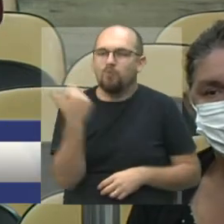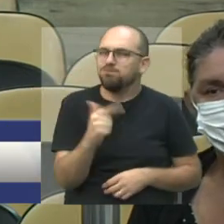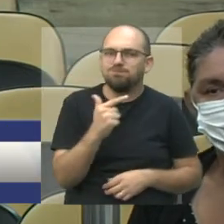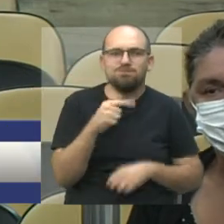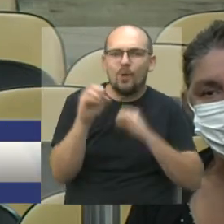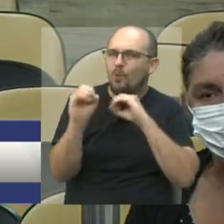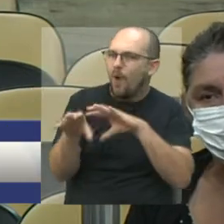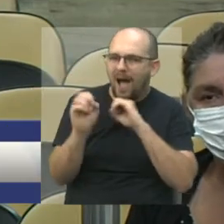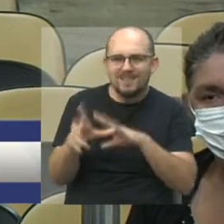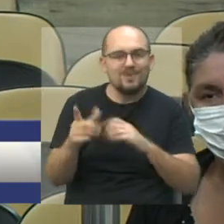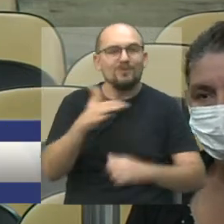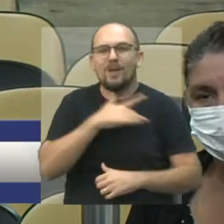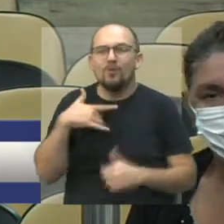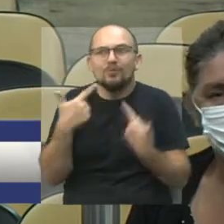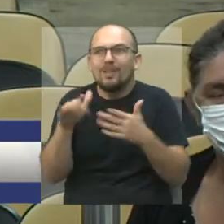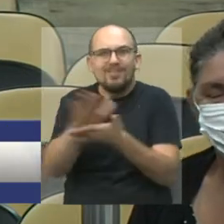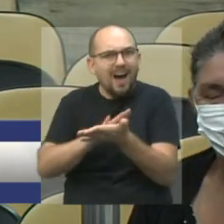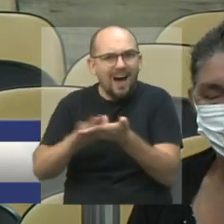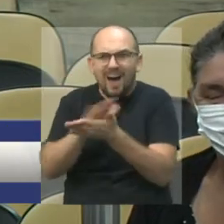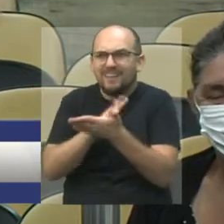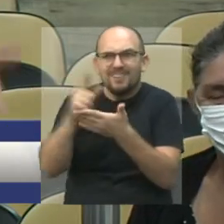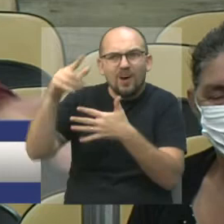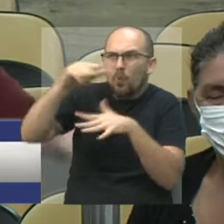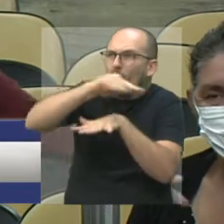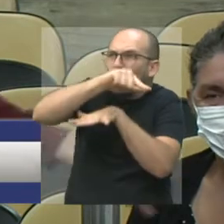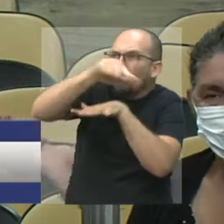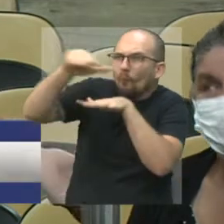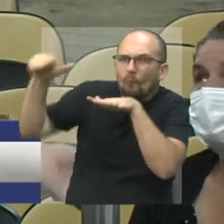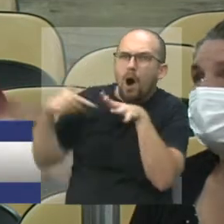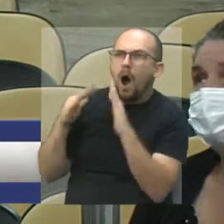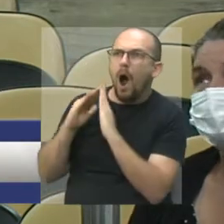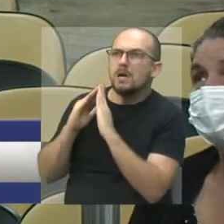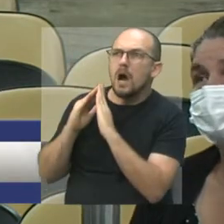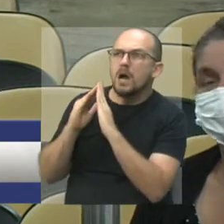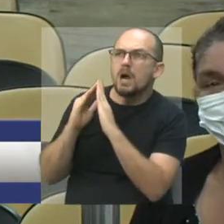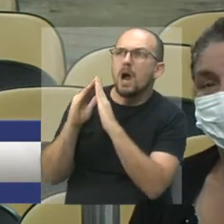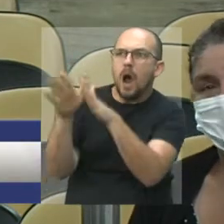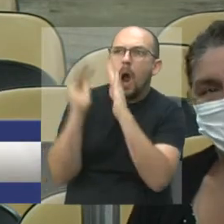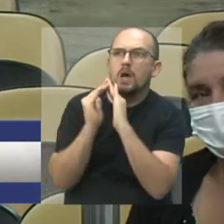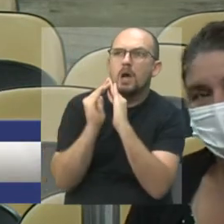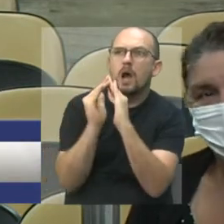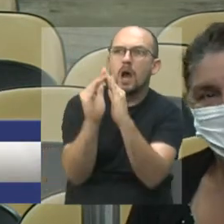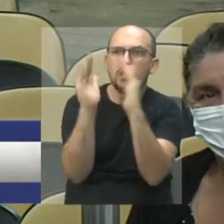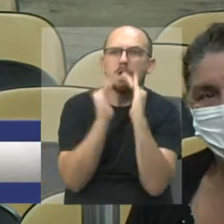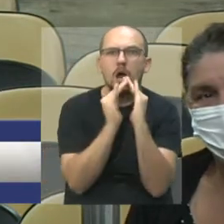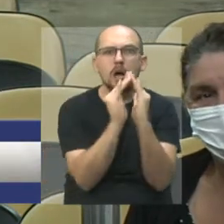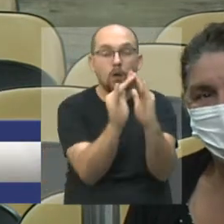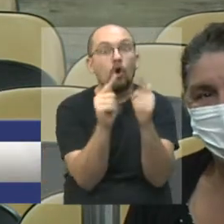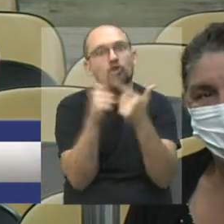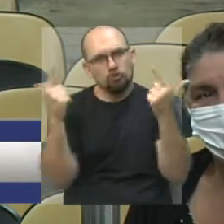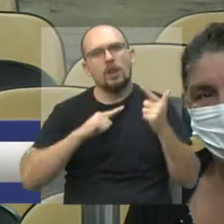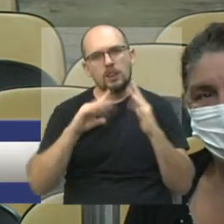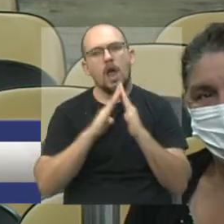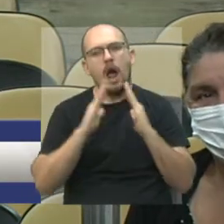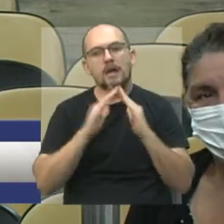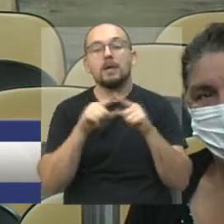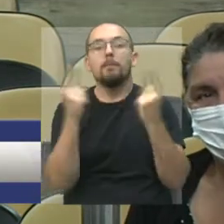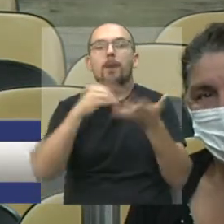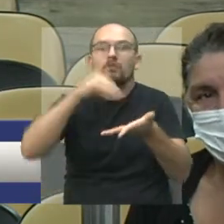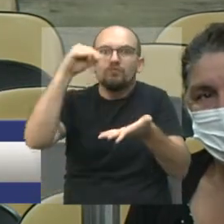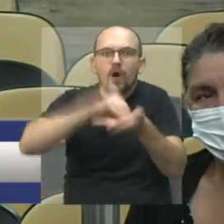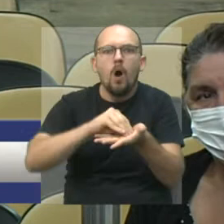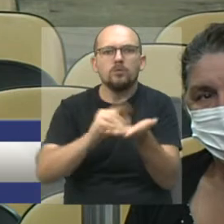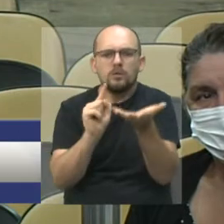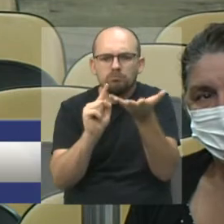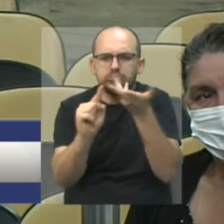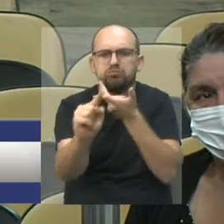de saúde, nem nada. E pouco de moradia, né? Graças a Deus tem moradia, mas ainda assim falta muita coisa.